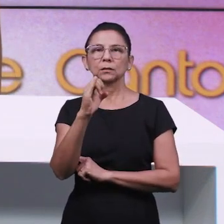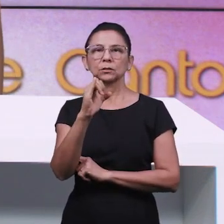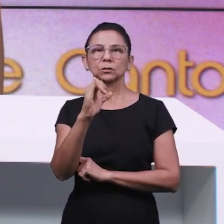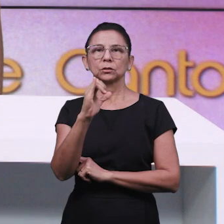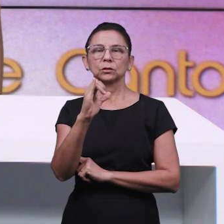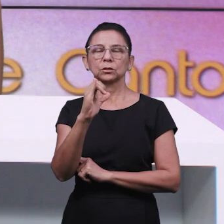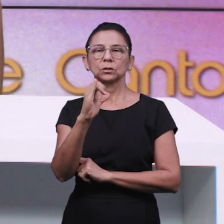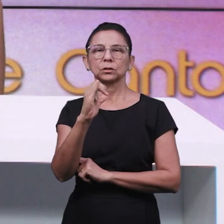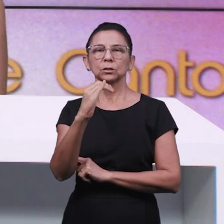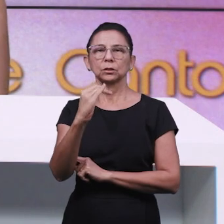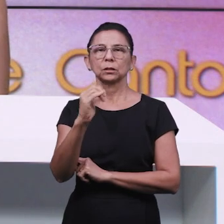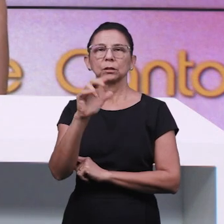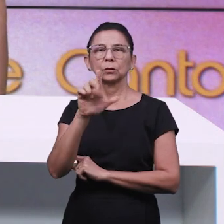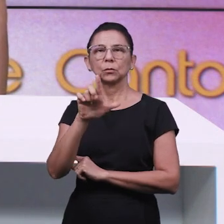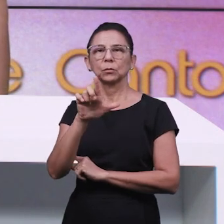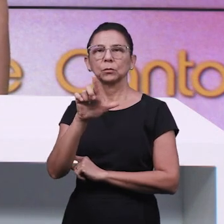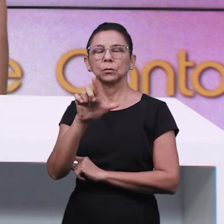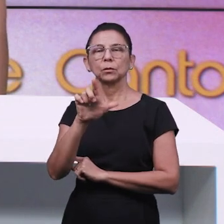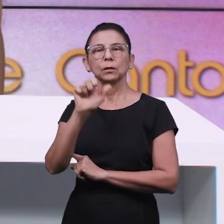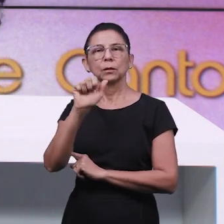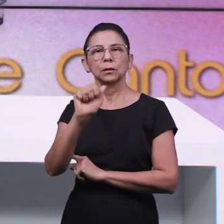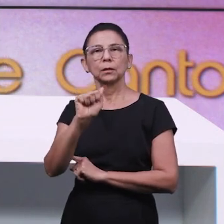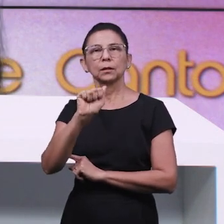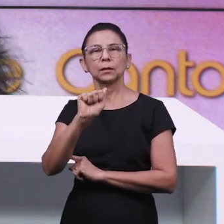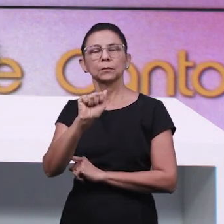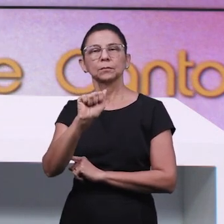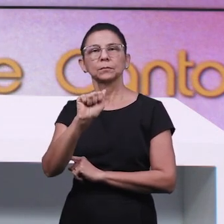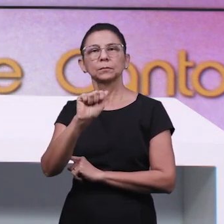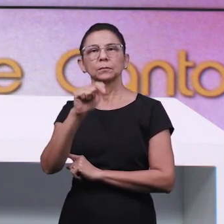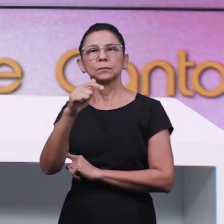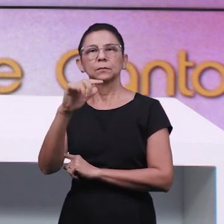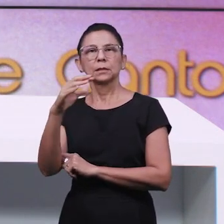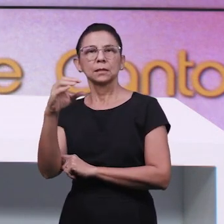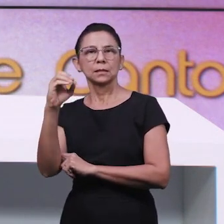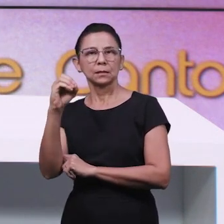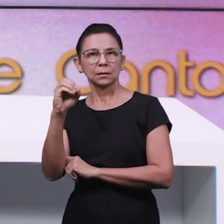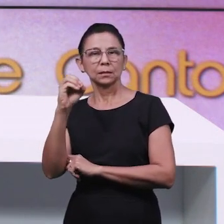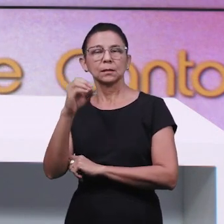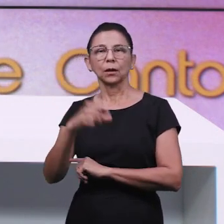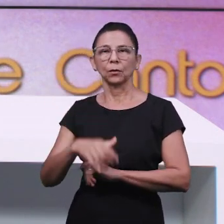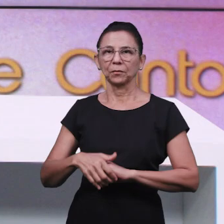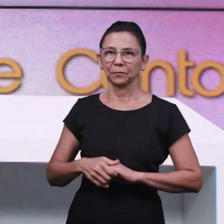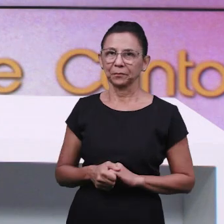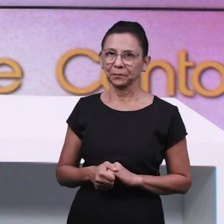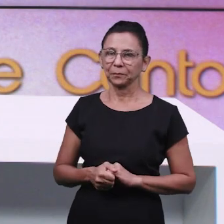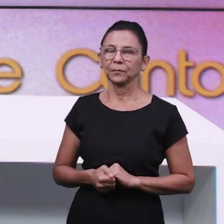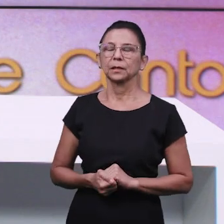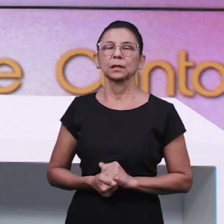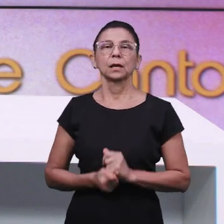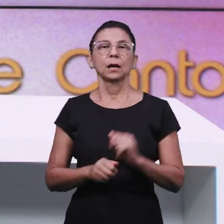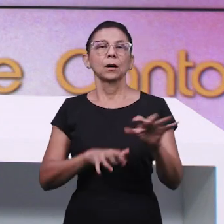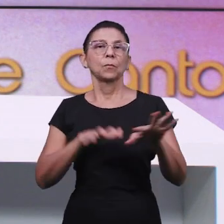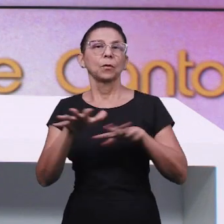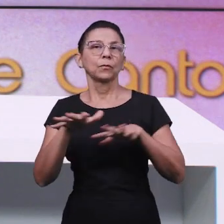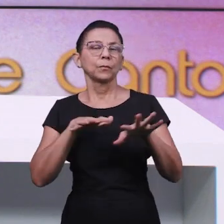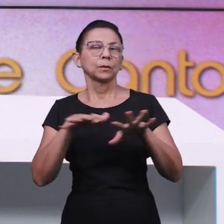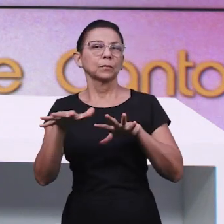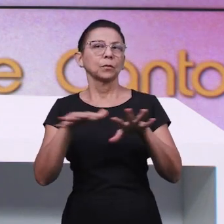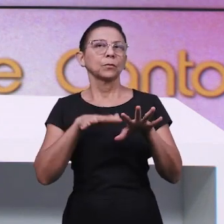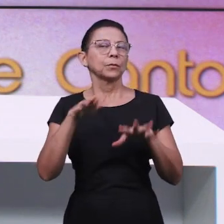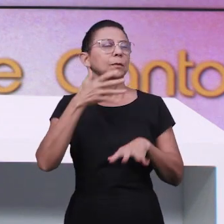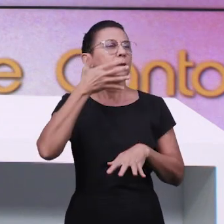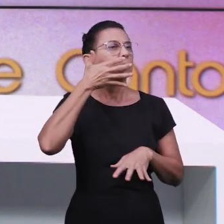o processo de molde desse som está acontecendo, é porque toda essa estrutura está se movimentando. E quando ela